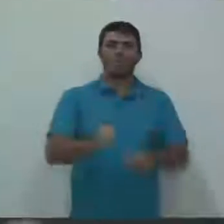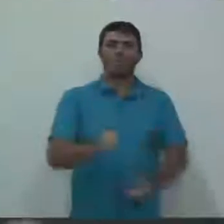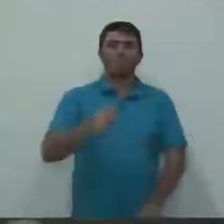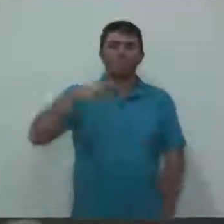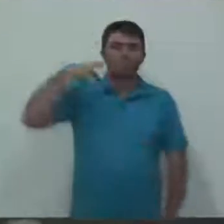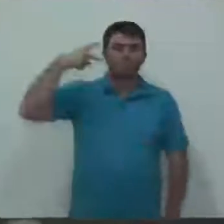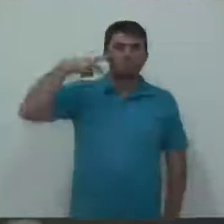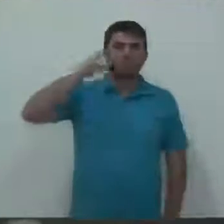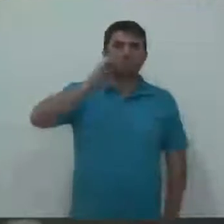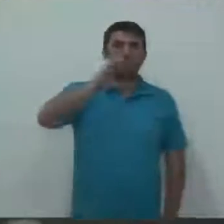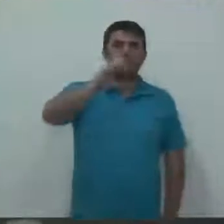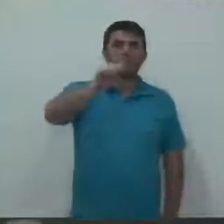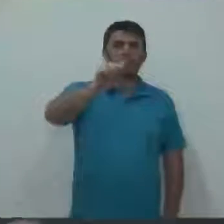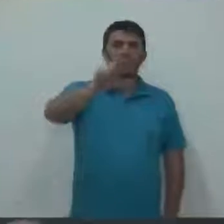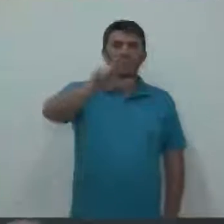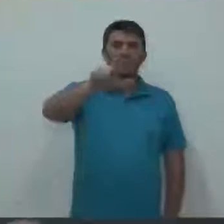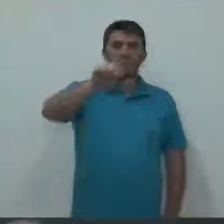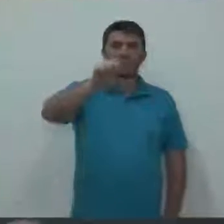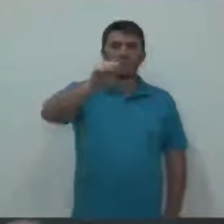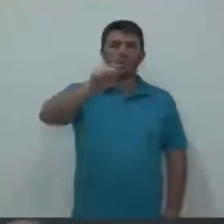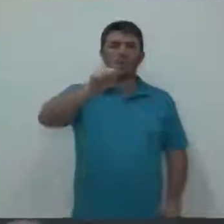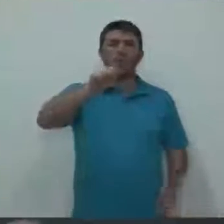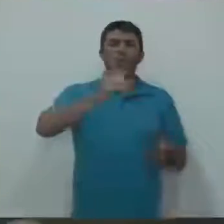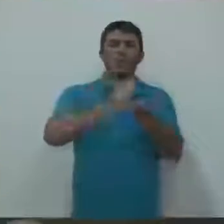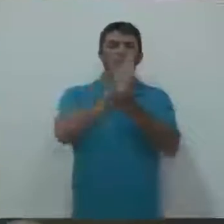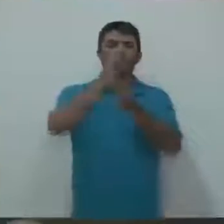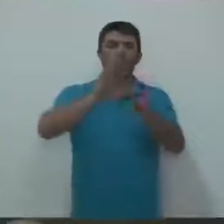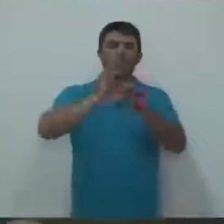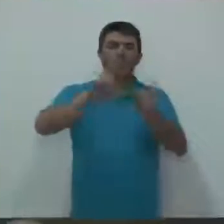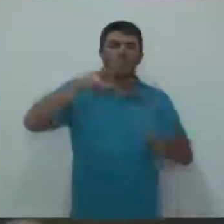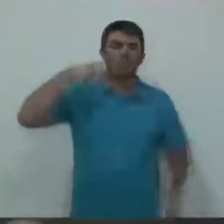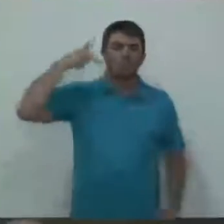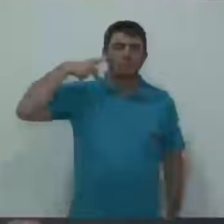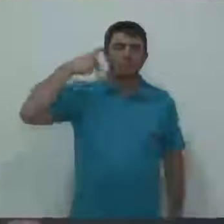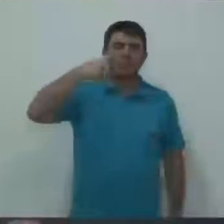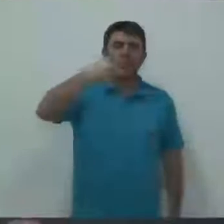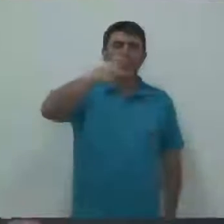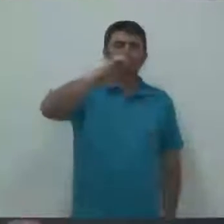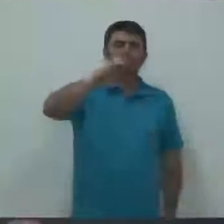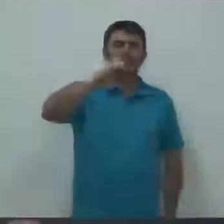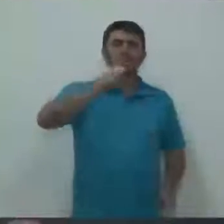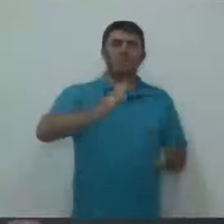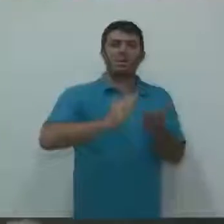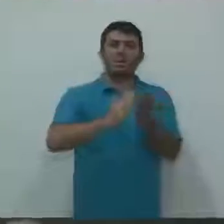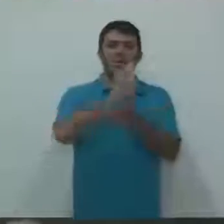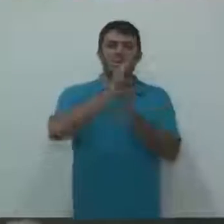Vereador Carlos Florentino, aprovo. Vereador Edson PC. Aprovo.